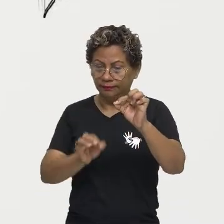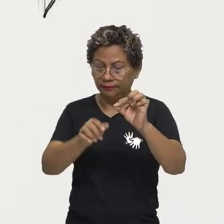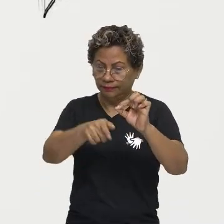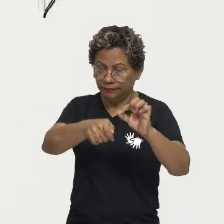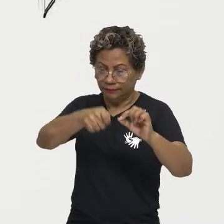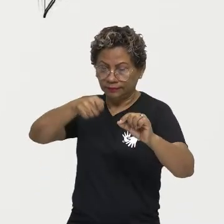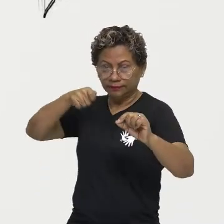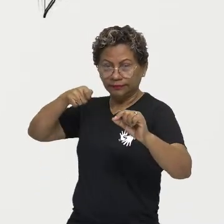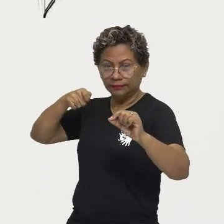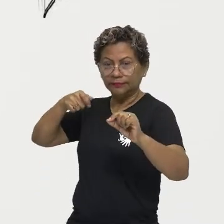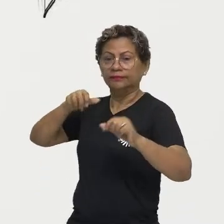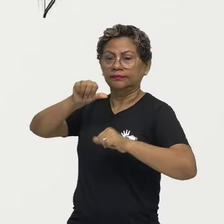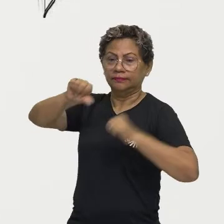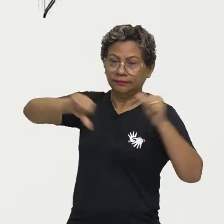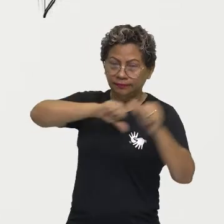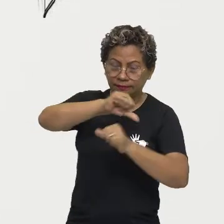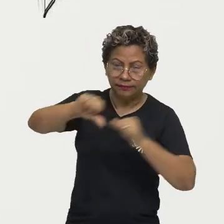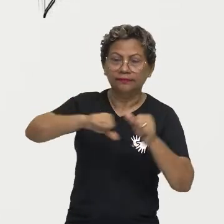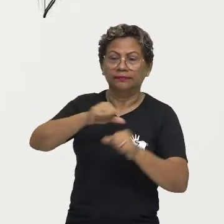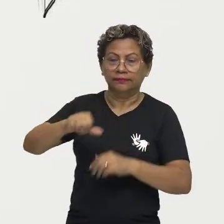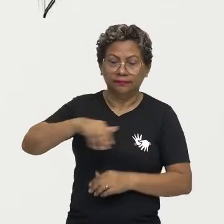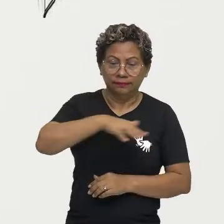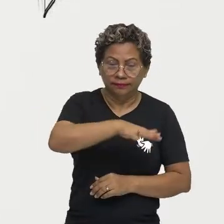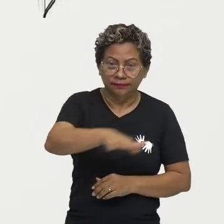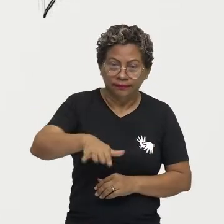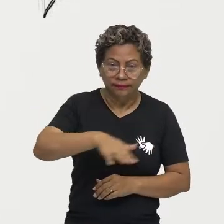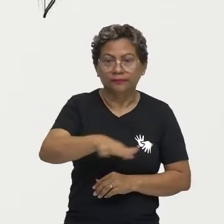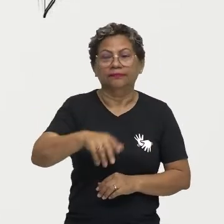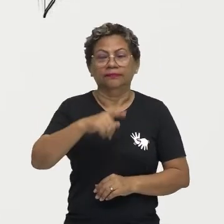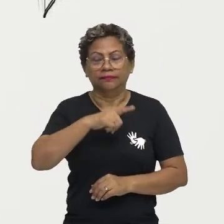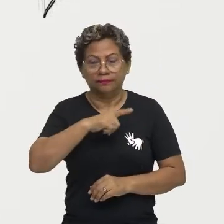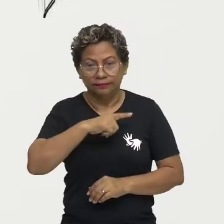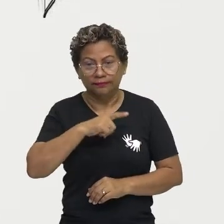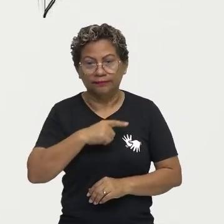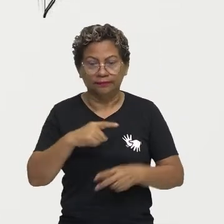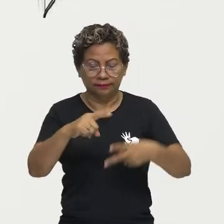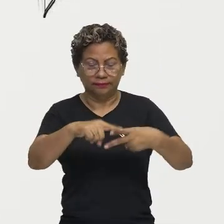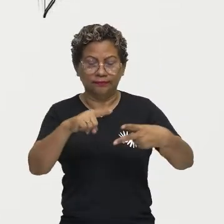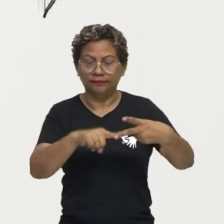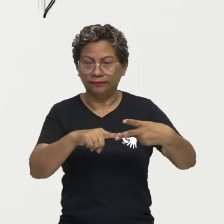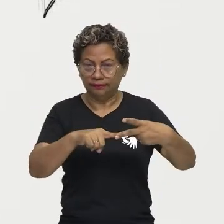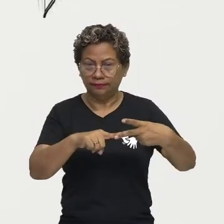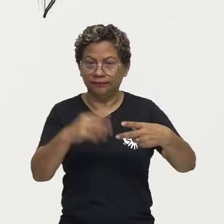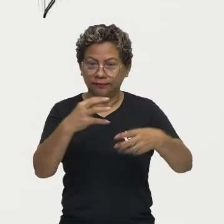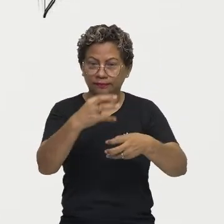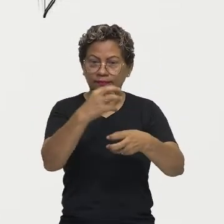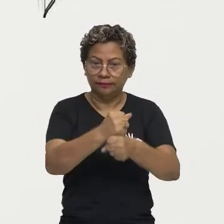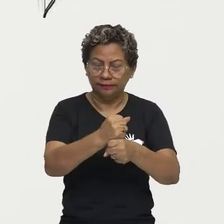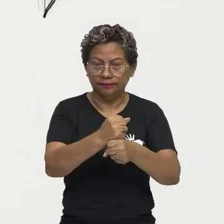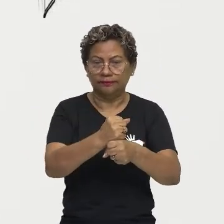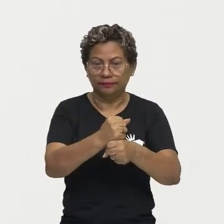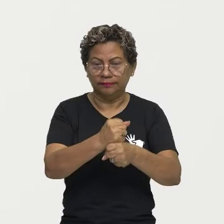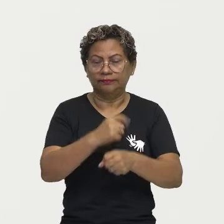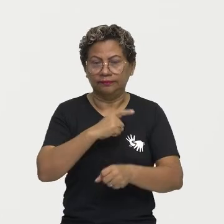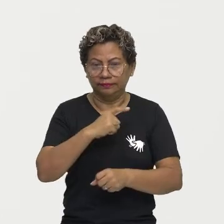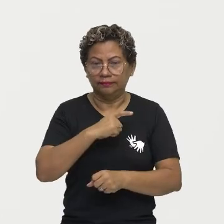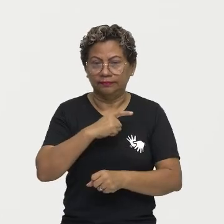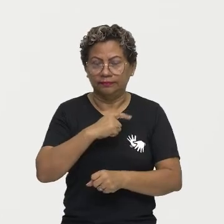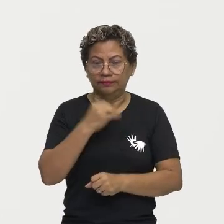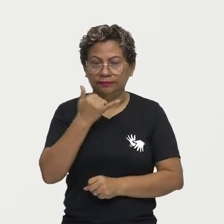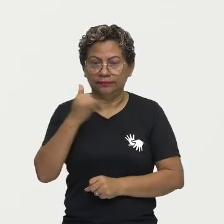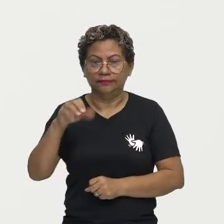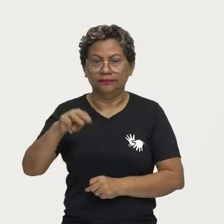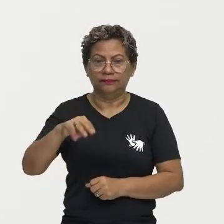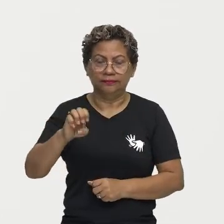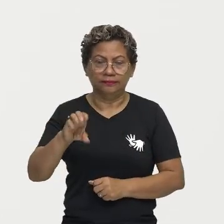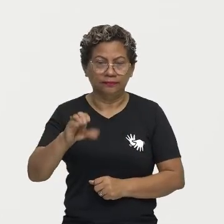energia potencial, é transformada em energia cinética. Quando eu somo essas duas energias, então eu tenho a energia mecânica. Aqui